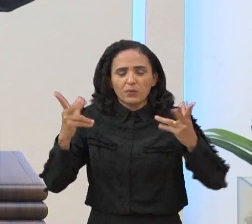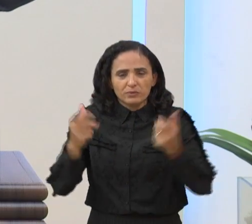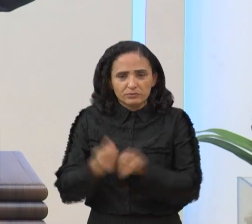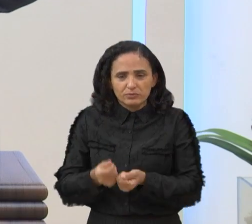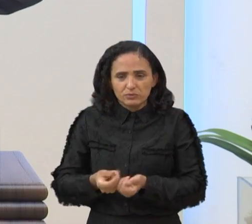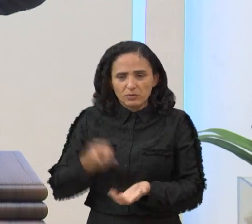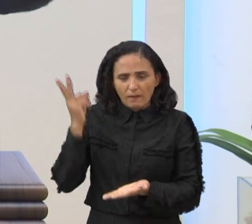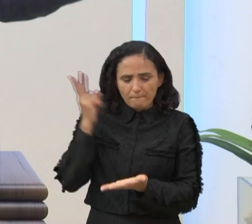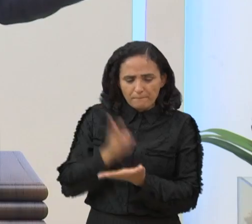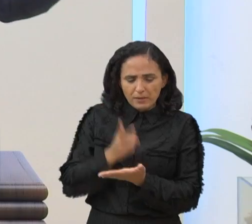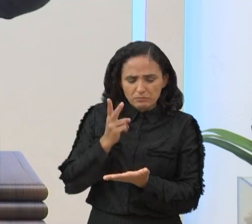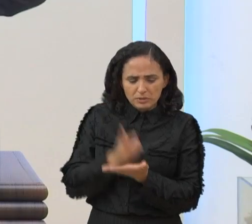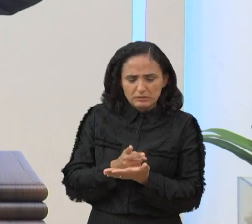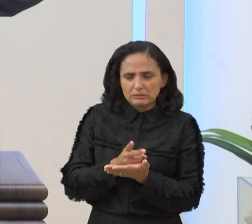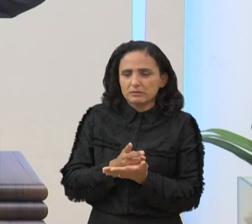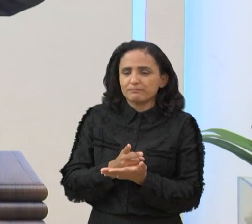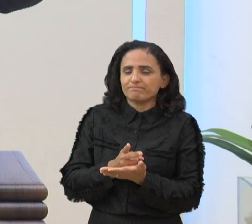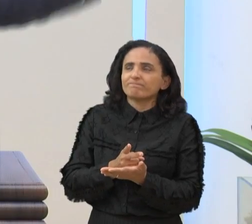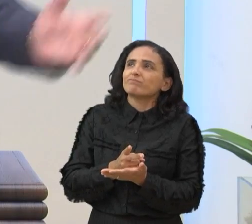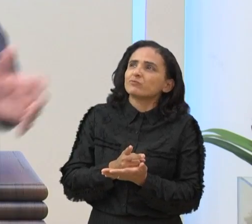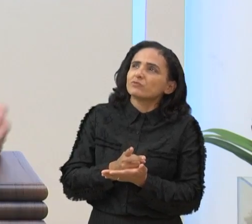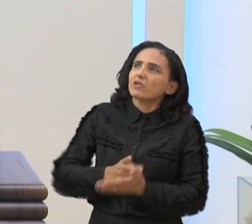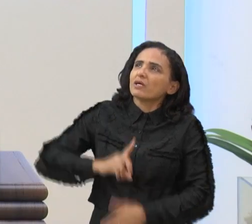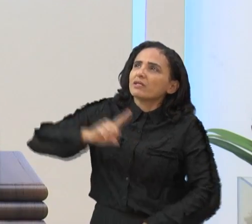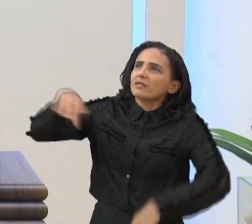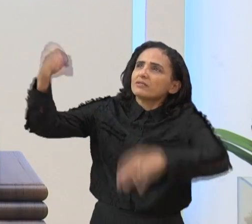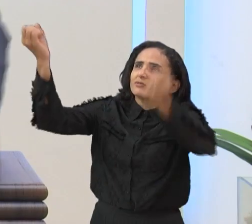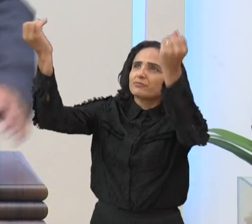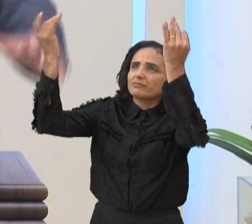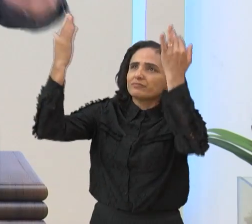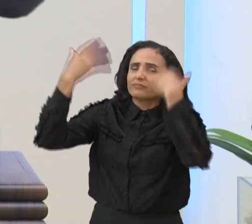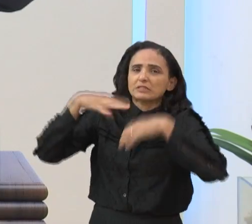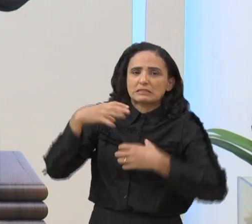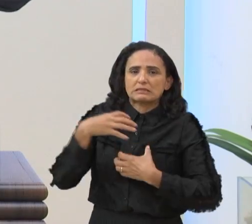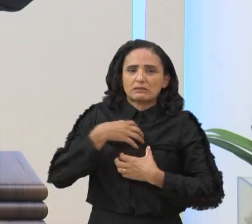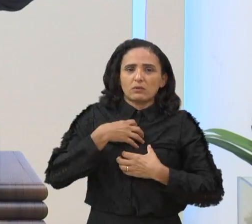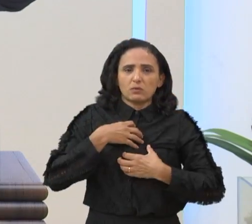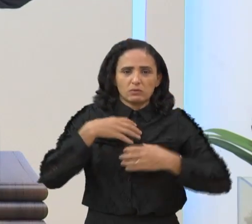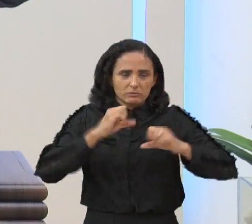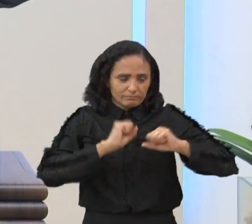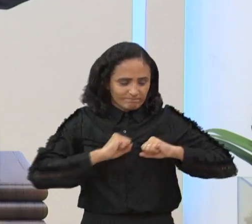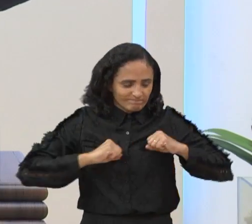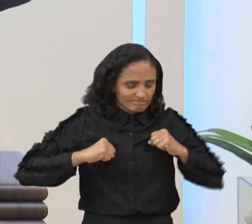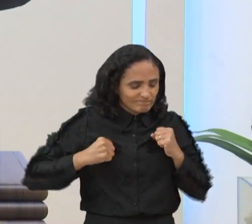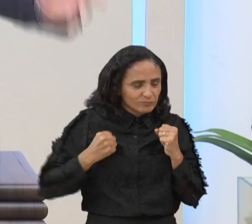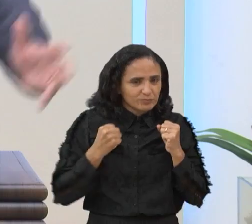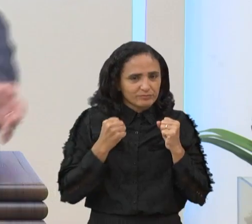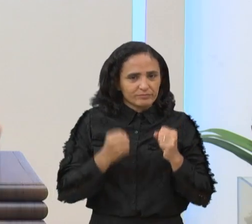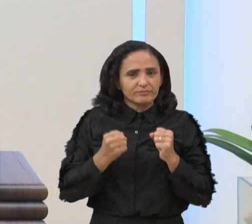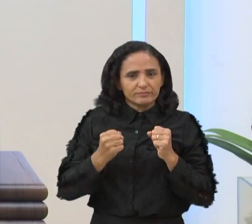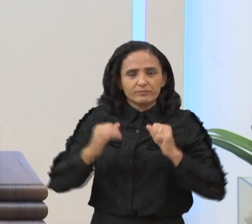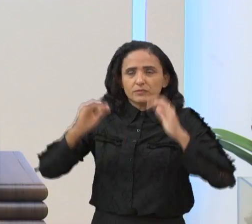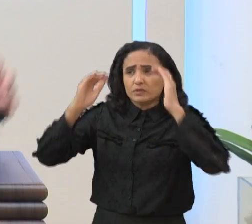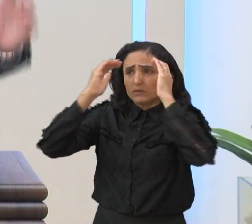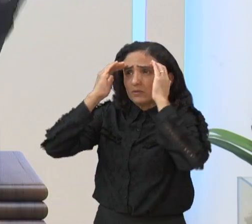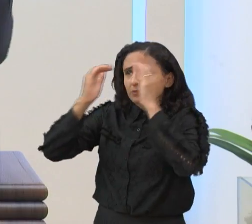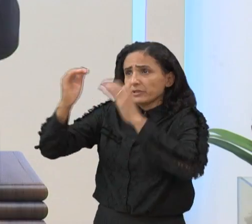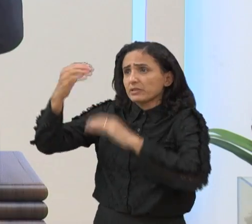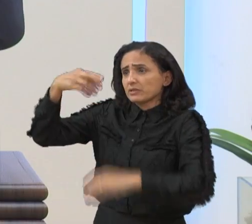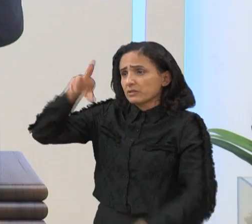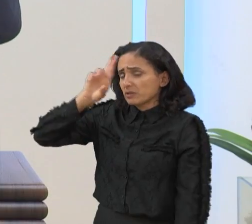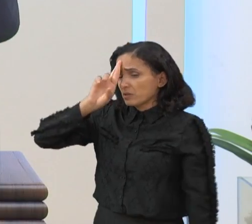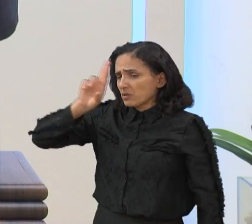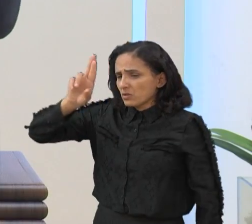sendo realizadas nas nossas vidas. Enquanto vamos obedecendo, vamos